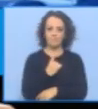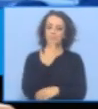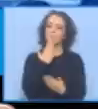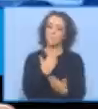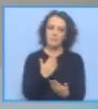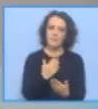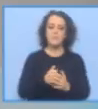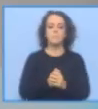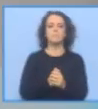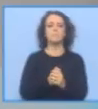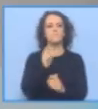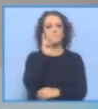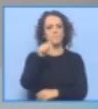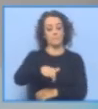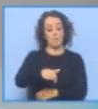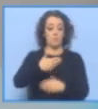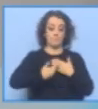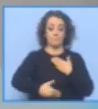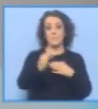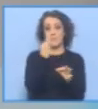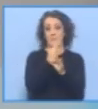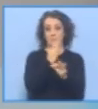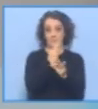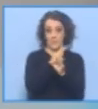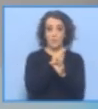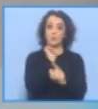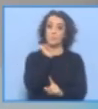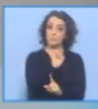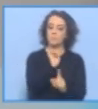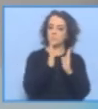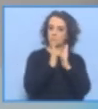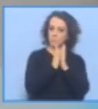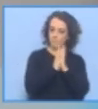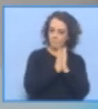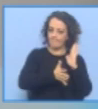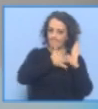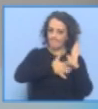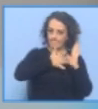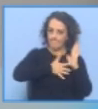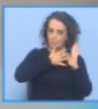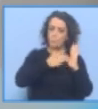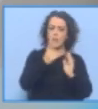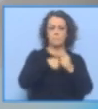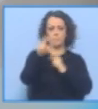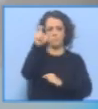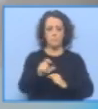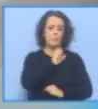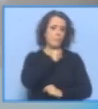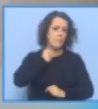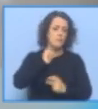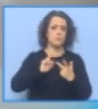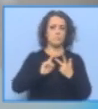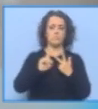liturgia desta festa. É uma festa litúrgica. Mas é pároco, é